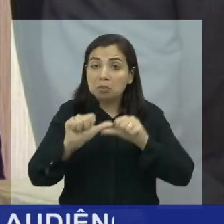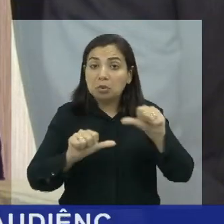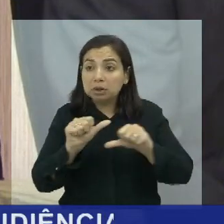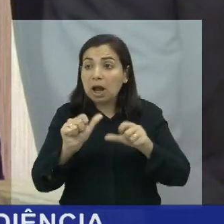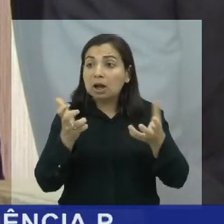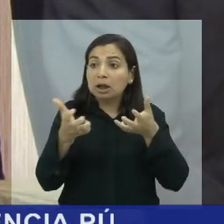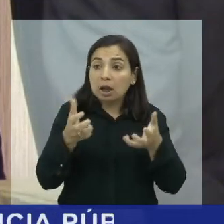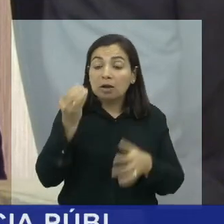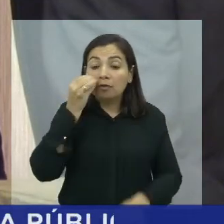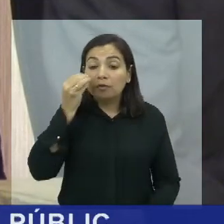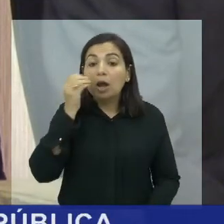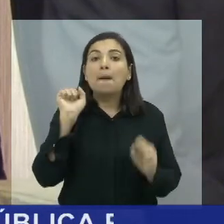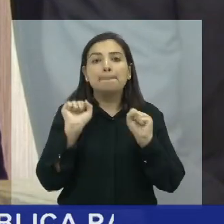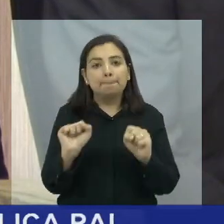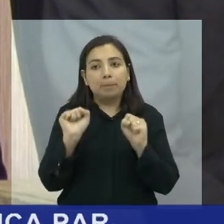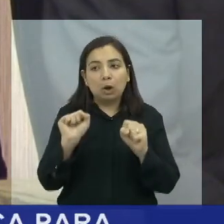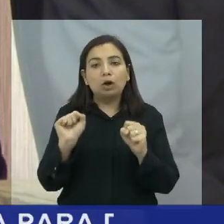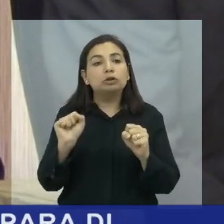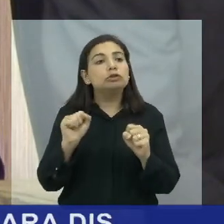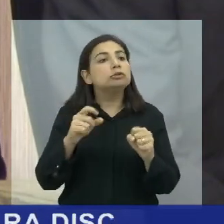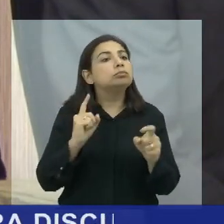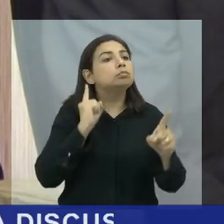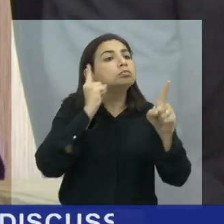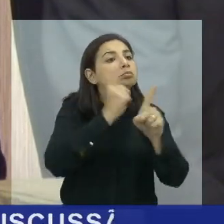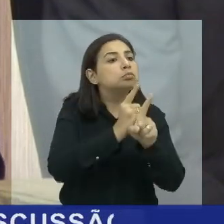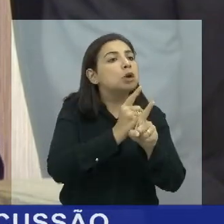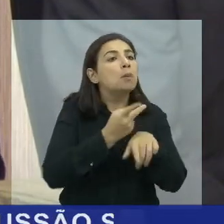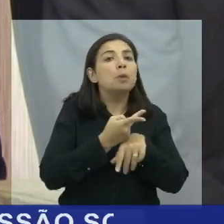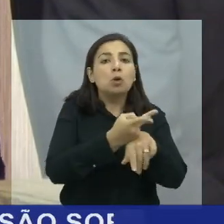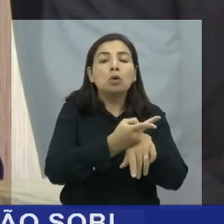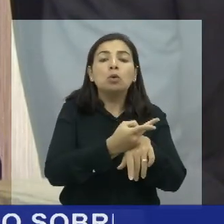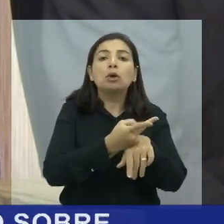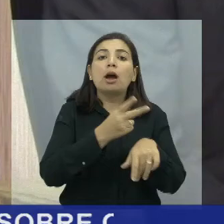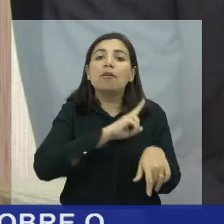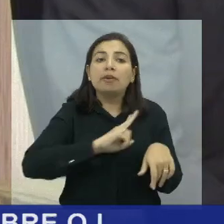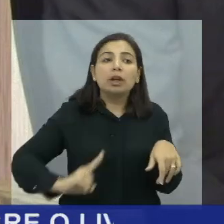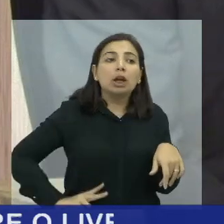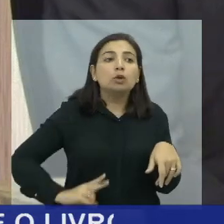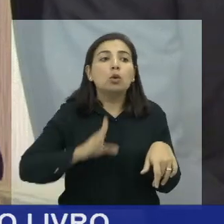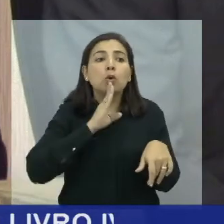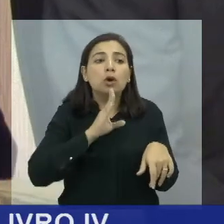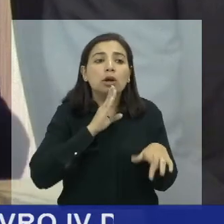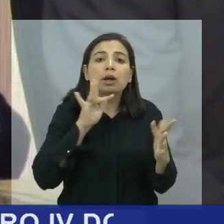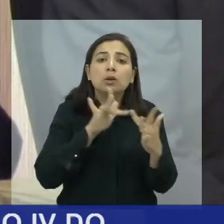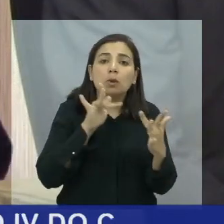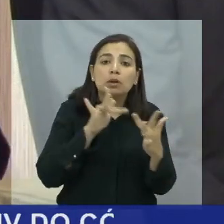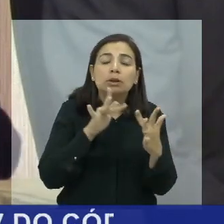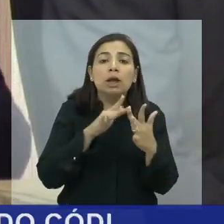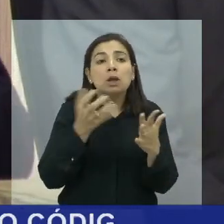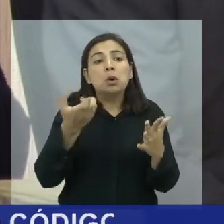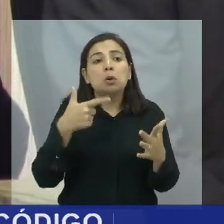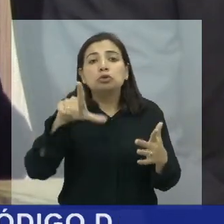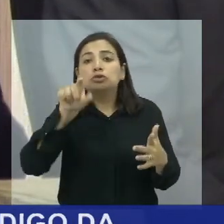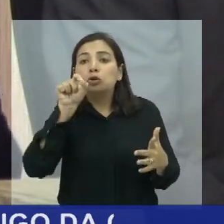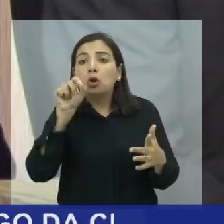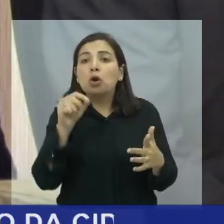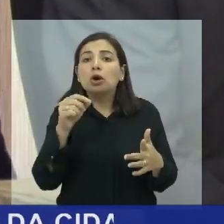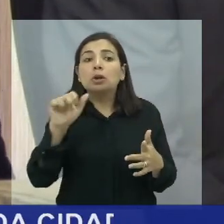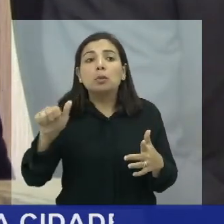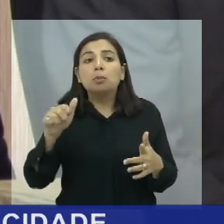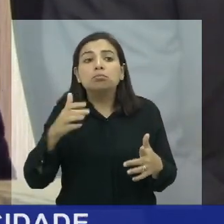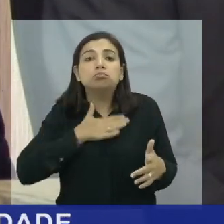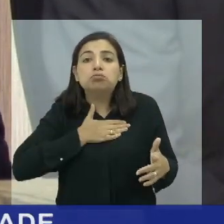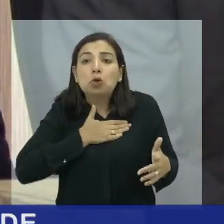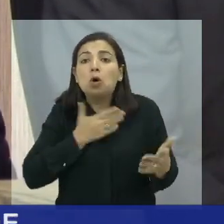fazê-lo através de vereadores que conheçam, ou que tenham acesso, ou que tenham preferência de procurar. Estão aqui vários colegas, e